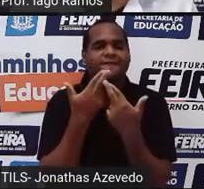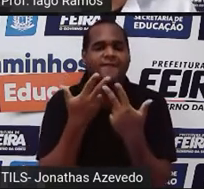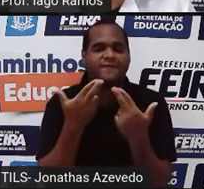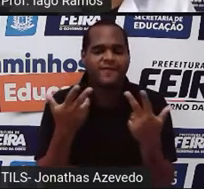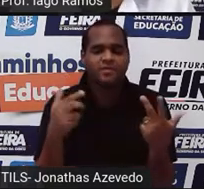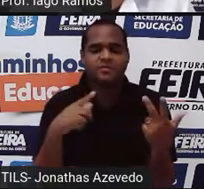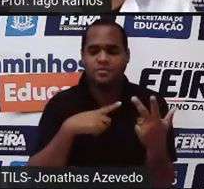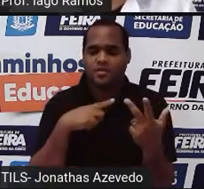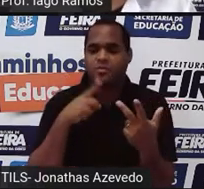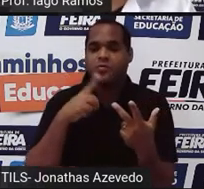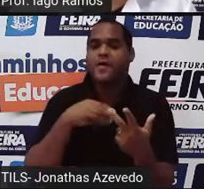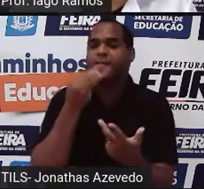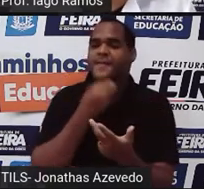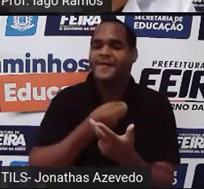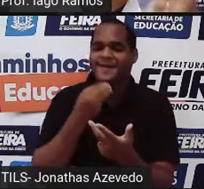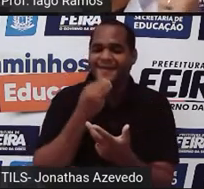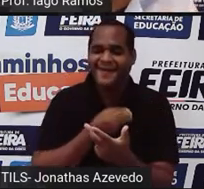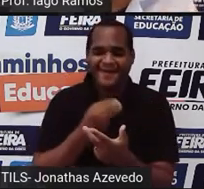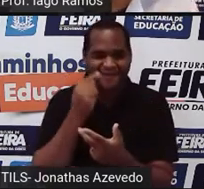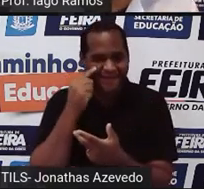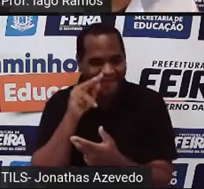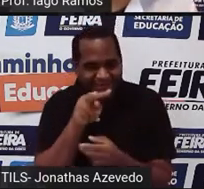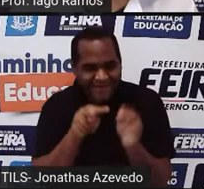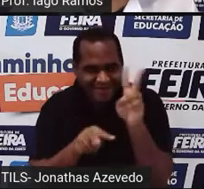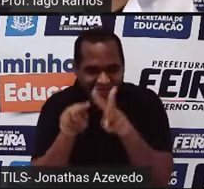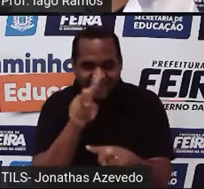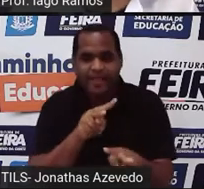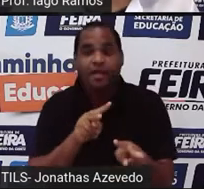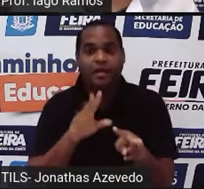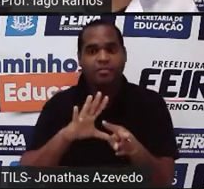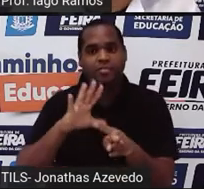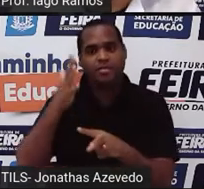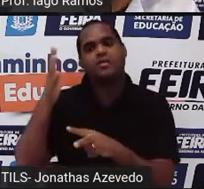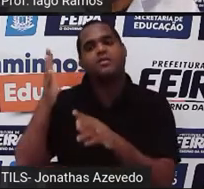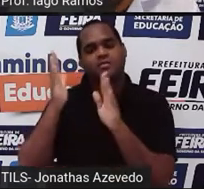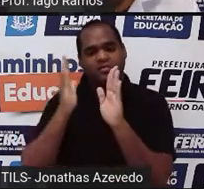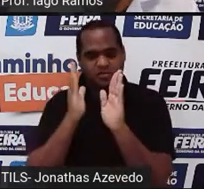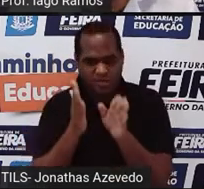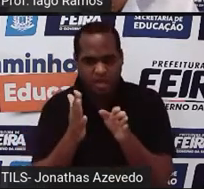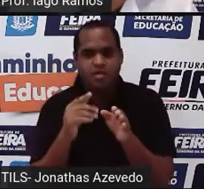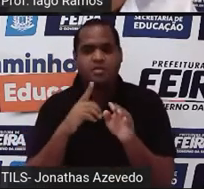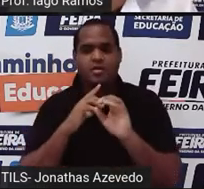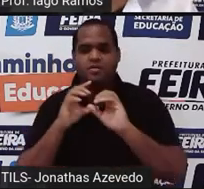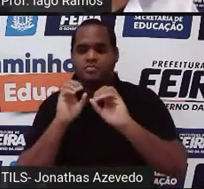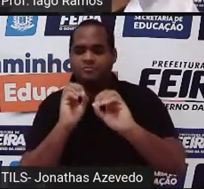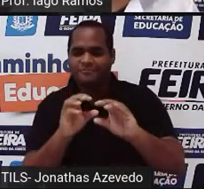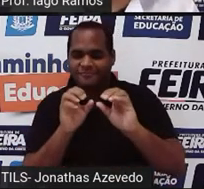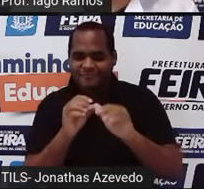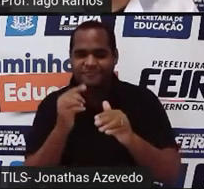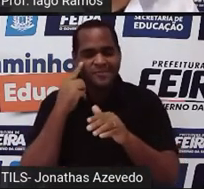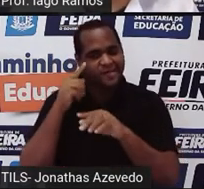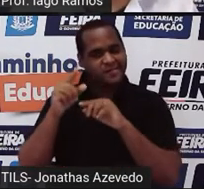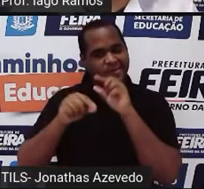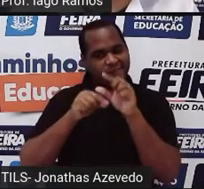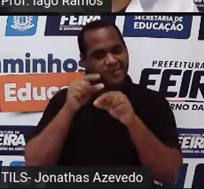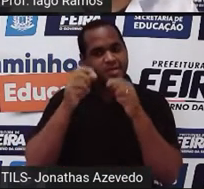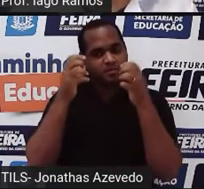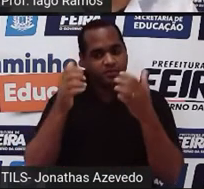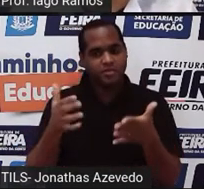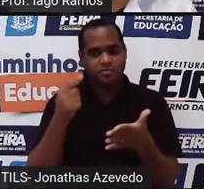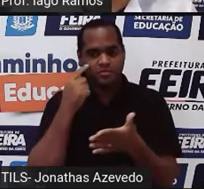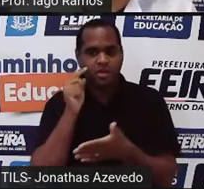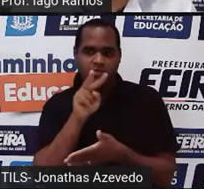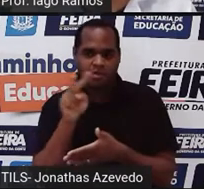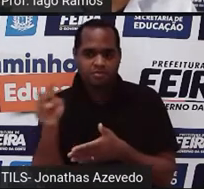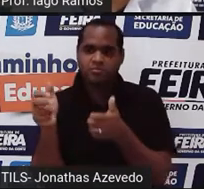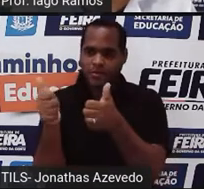gente teve a oportunidade de ver em nossa última aula e certamente com mais detalhe do que a gente está vendo aqui nesse